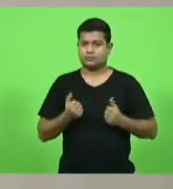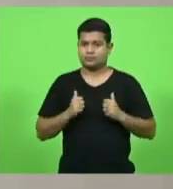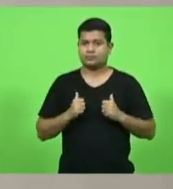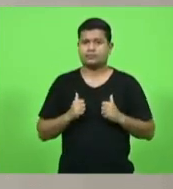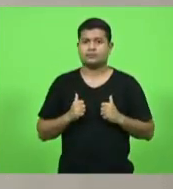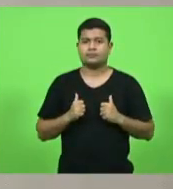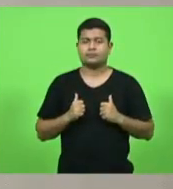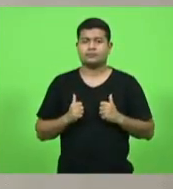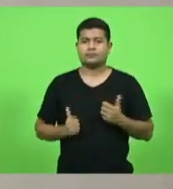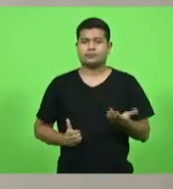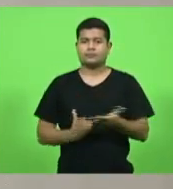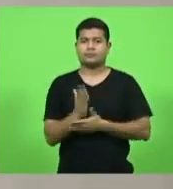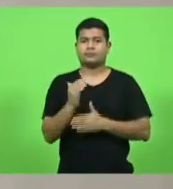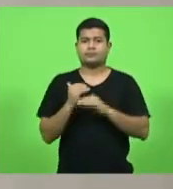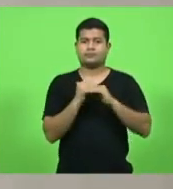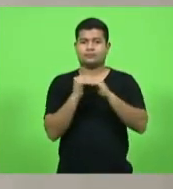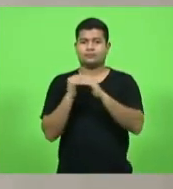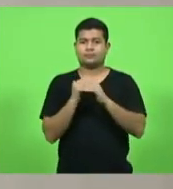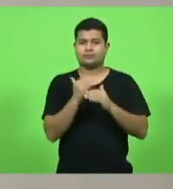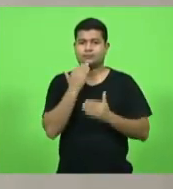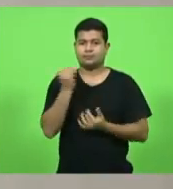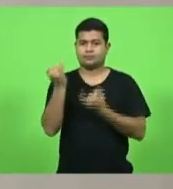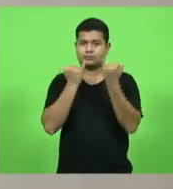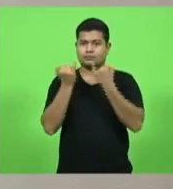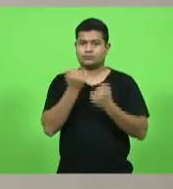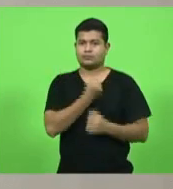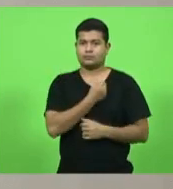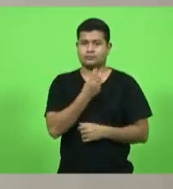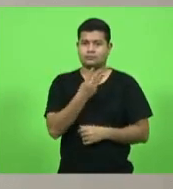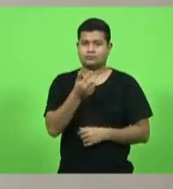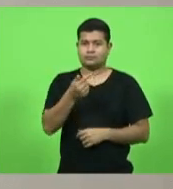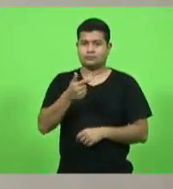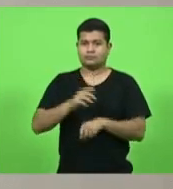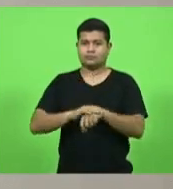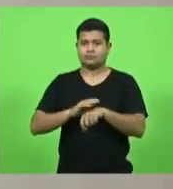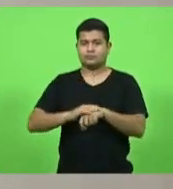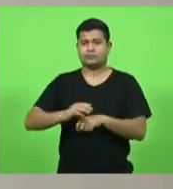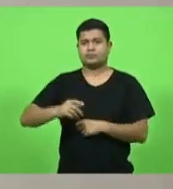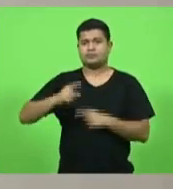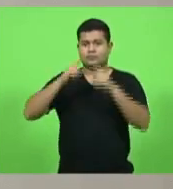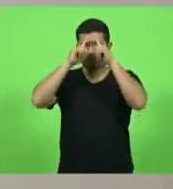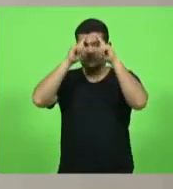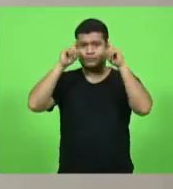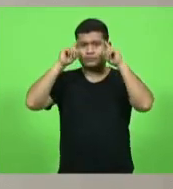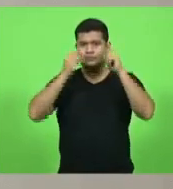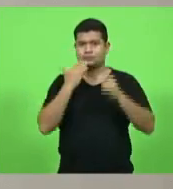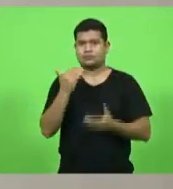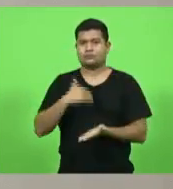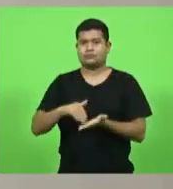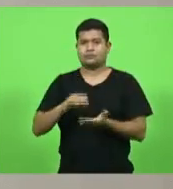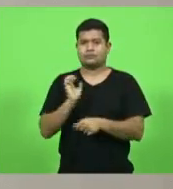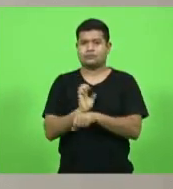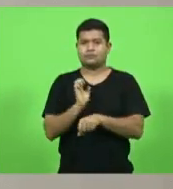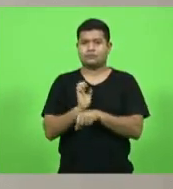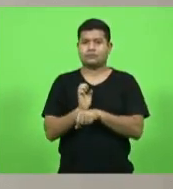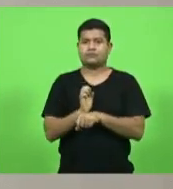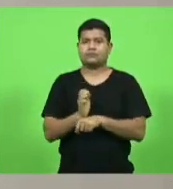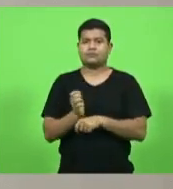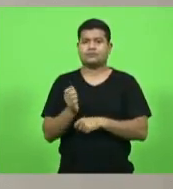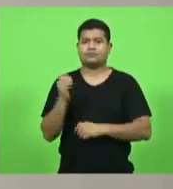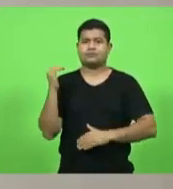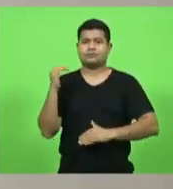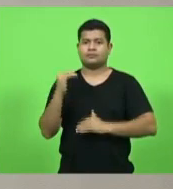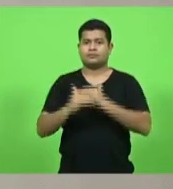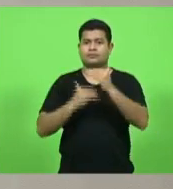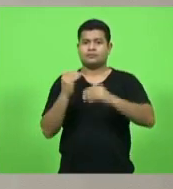encontram. Aprovado por unanimidade. Pedido de informação 37, autor deputado Neudis Areta, solicitando à Secretaria de Estado do Desenvolvimento